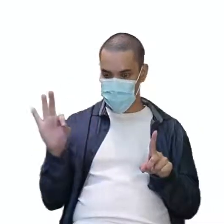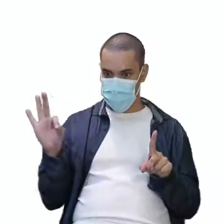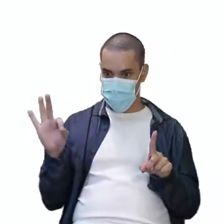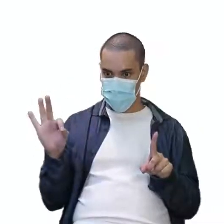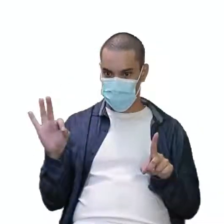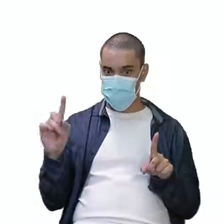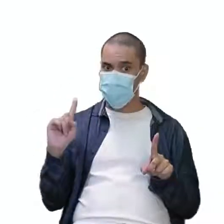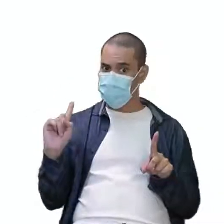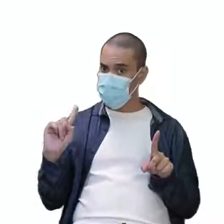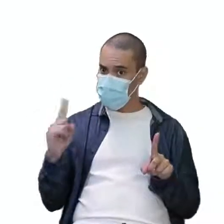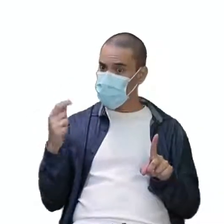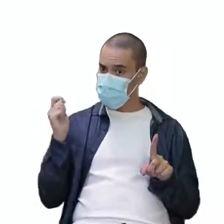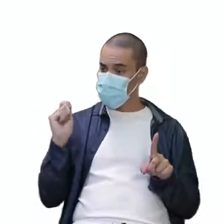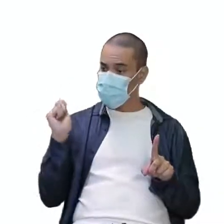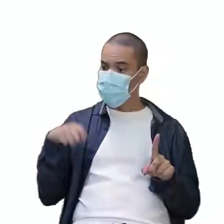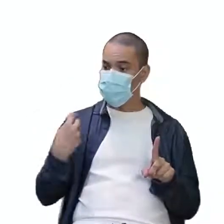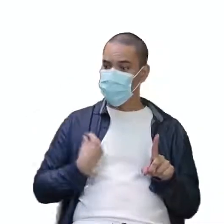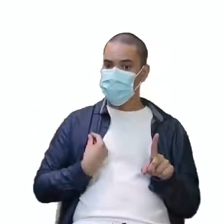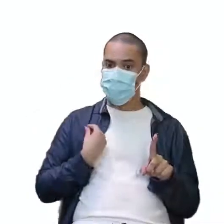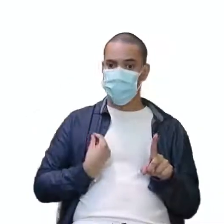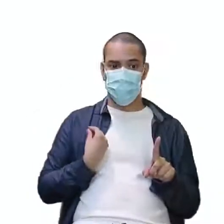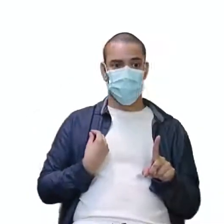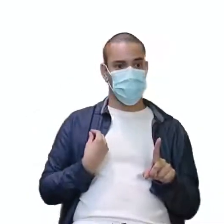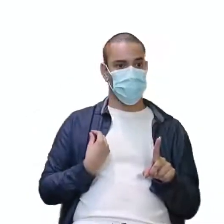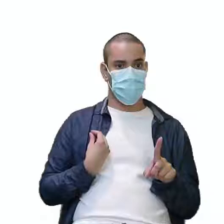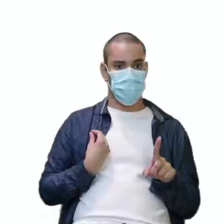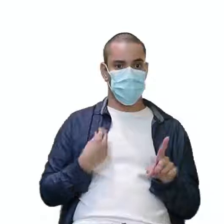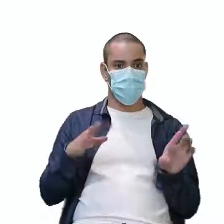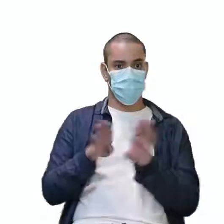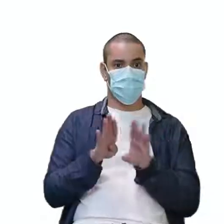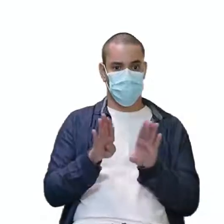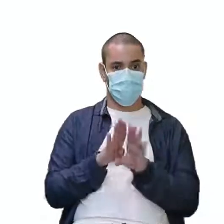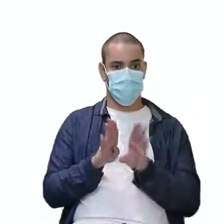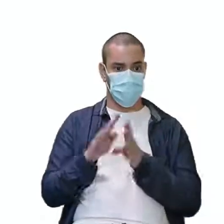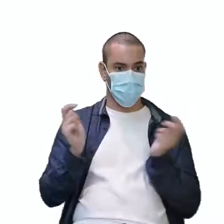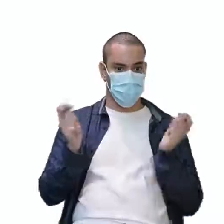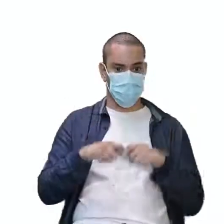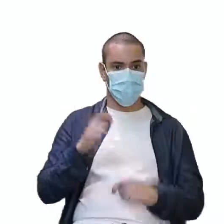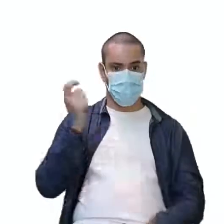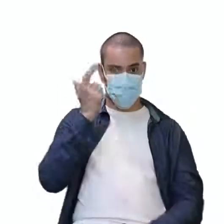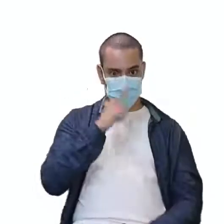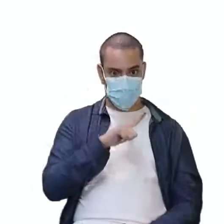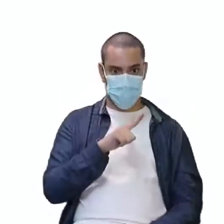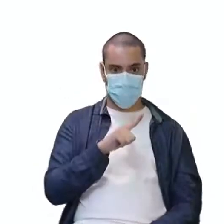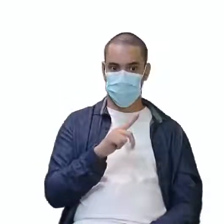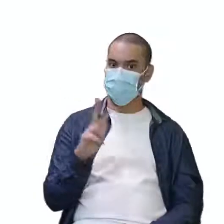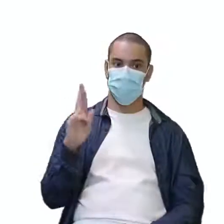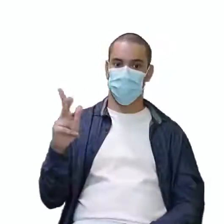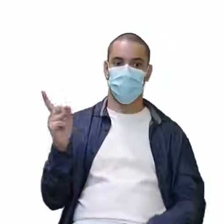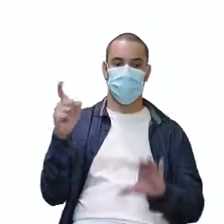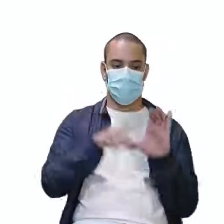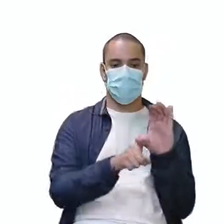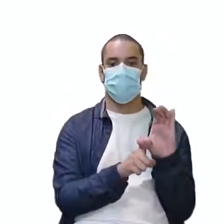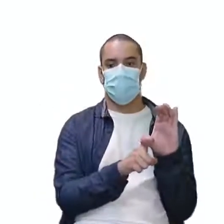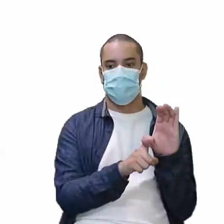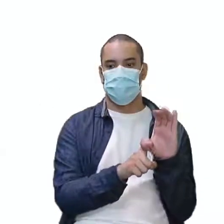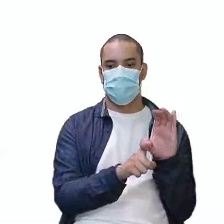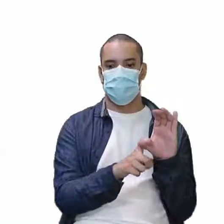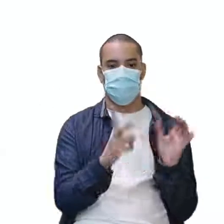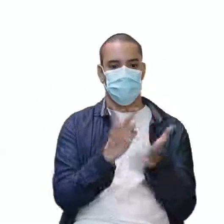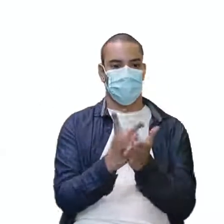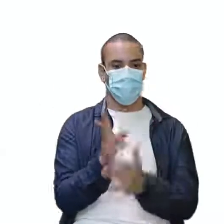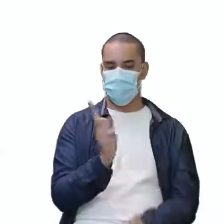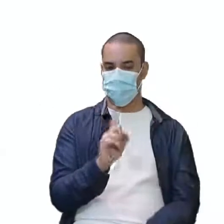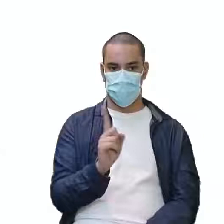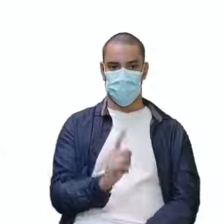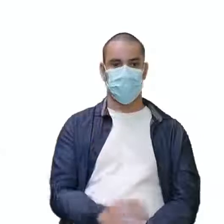mas ele pode viver. Se ele ficar isolado, ele vai conseguir também sobreviver. Tá? Ele não é dependente como no caso das colônias,